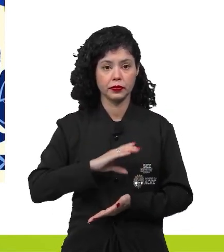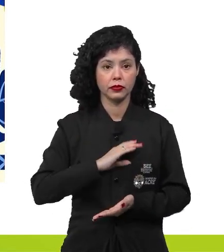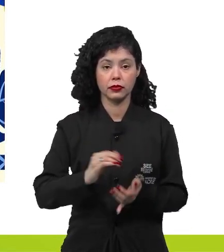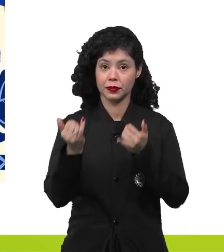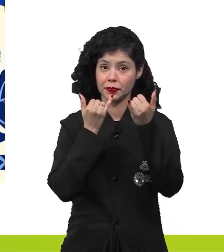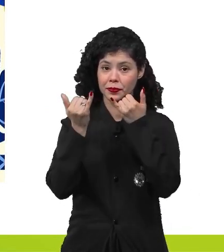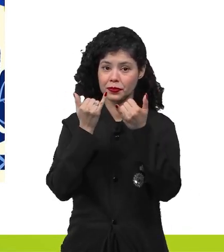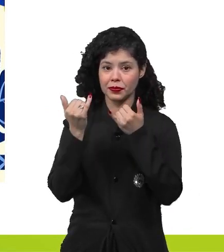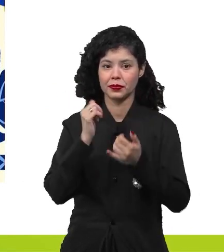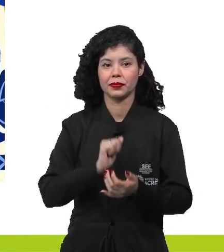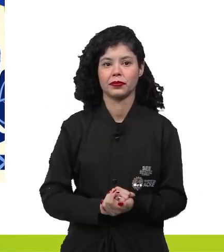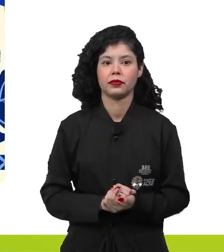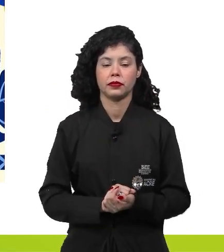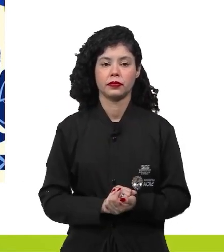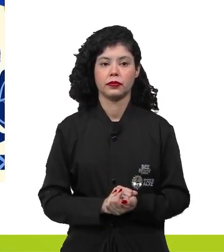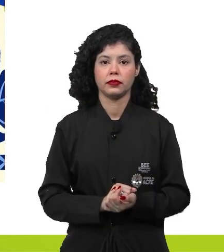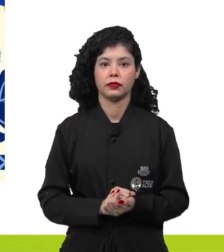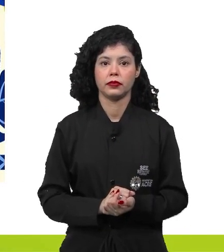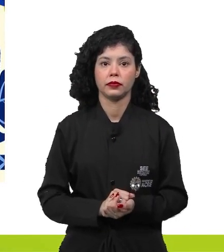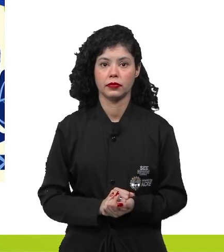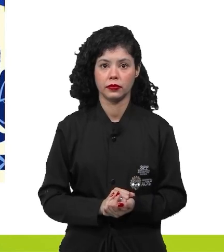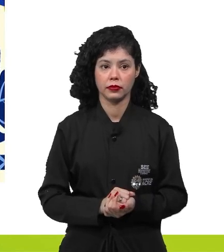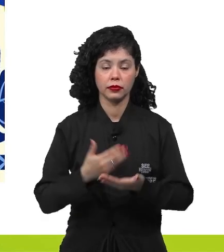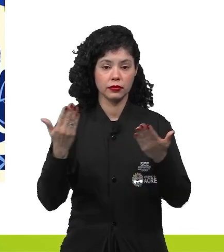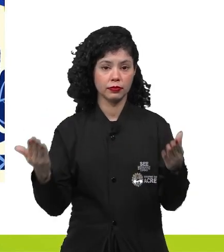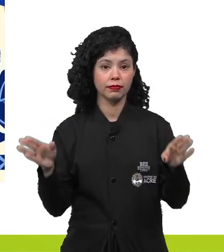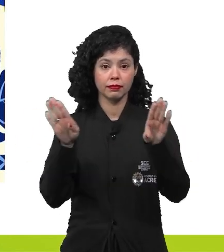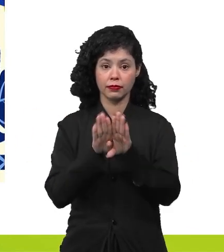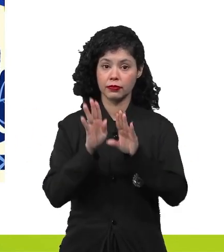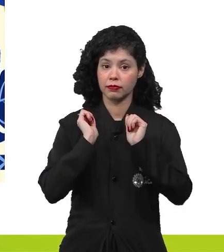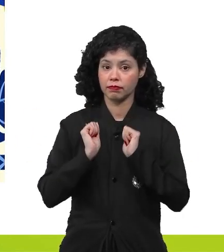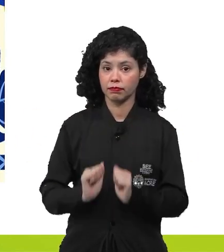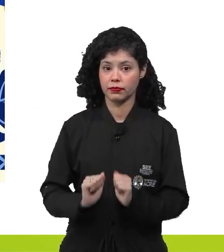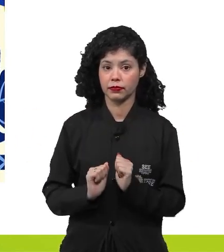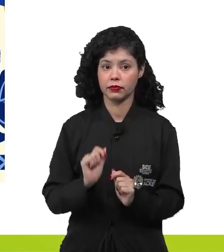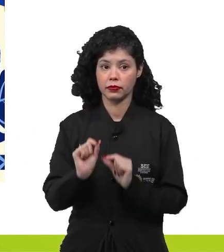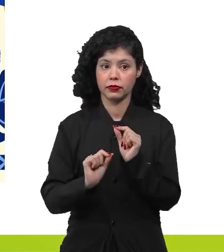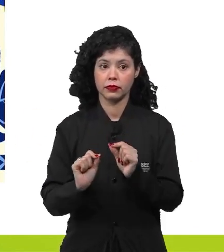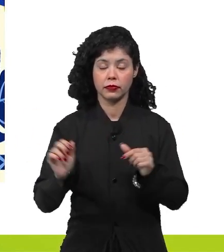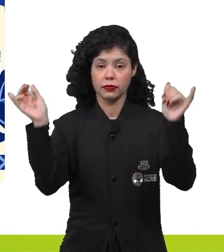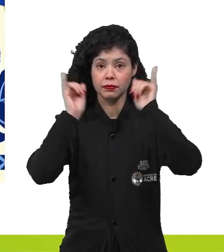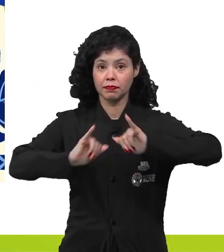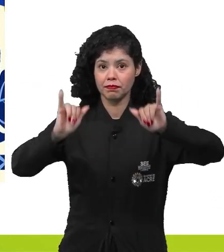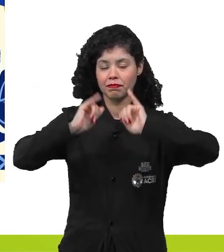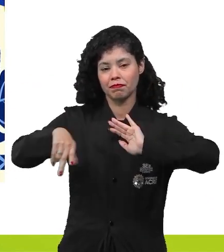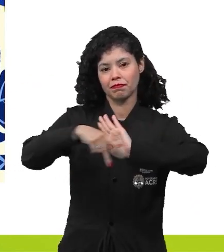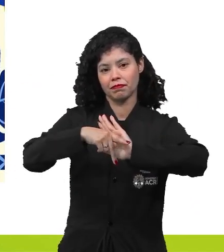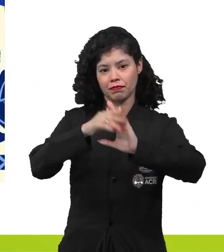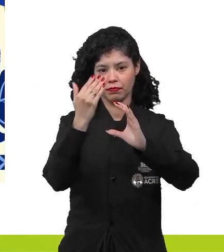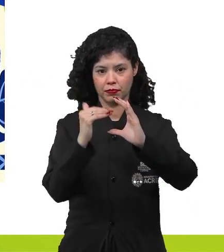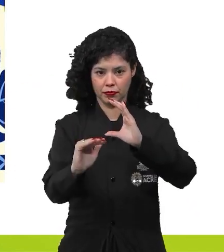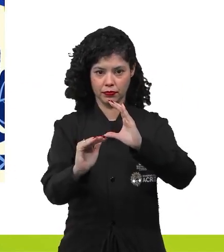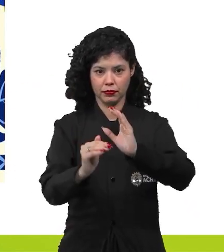a propaganda, Propaganda, e também pode ser chamada de anúncio publicitário.